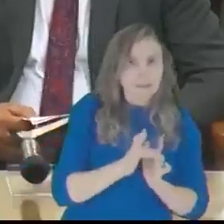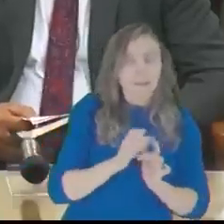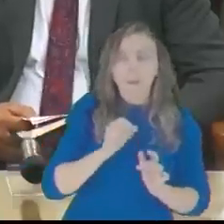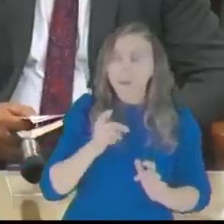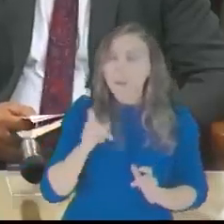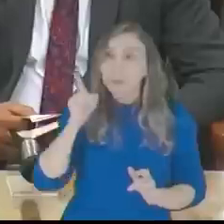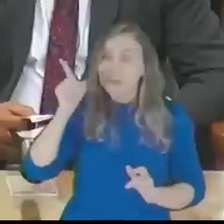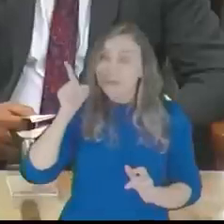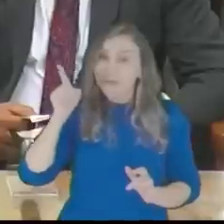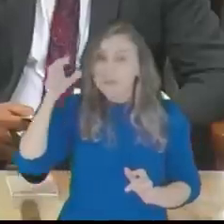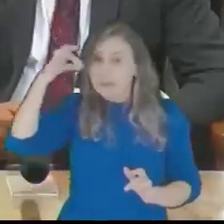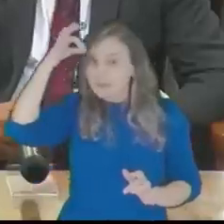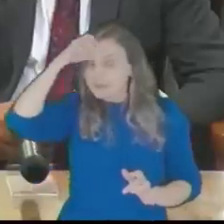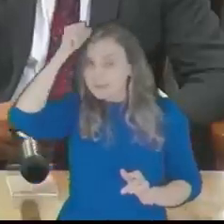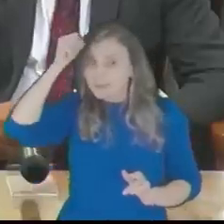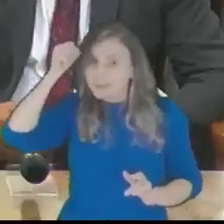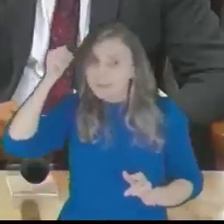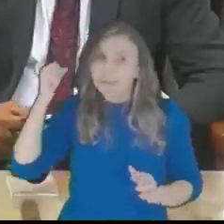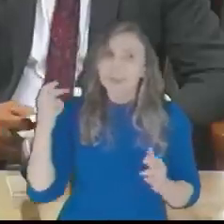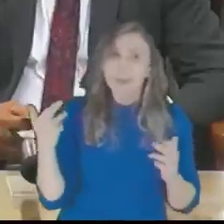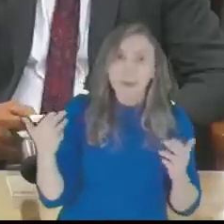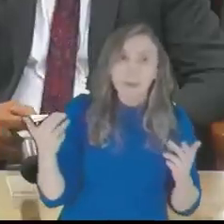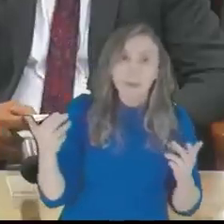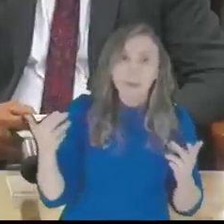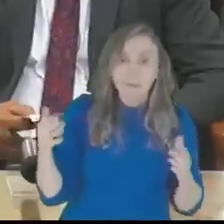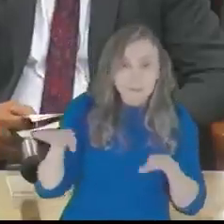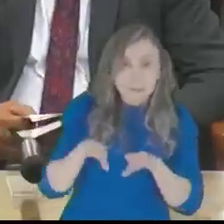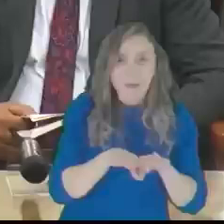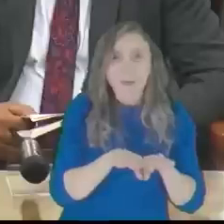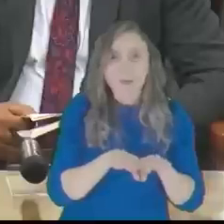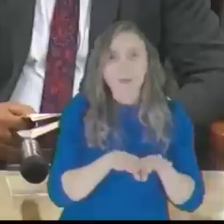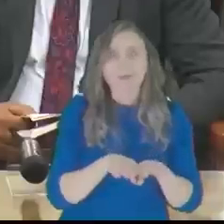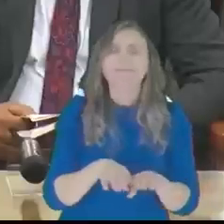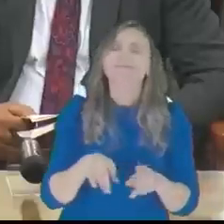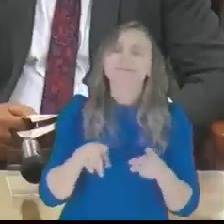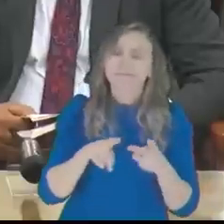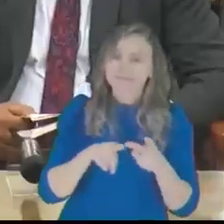igual a Jesus? Igual. Eita, Espírito Santo maravilhoso.